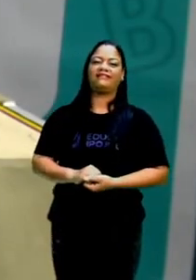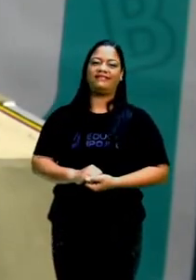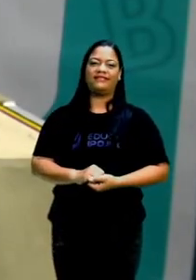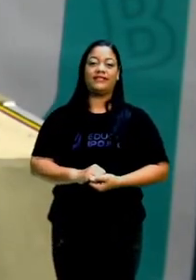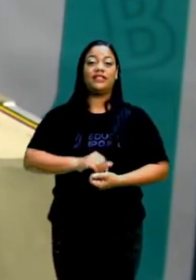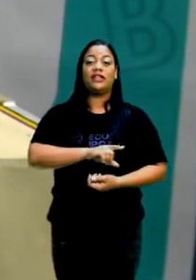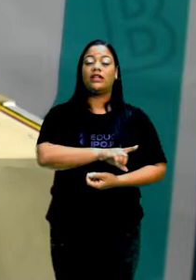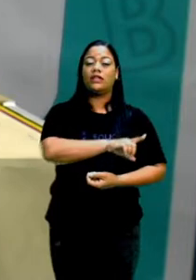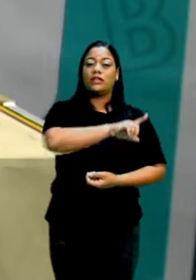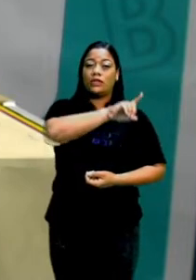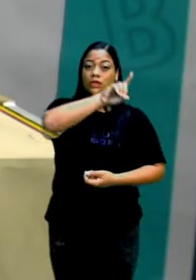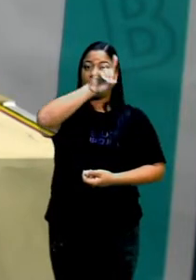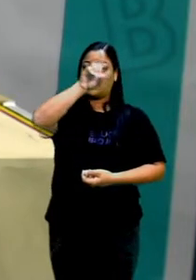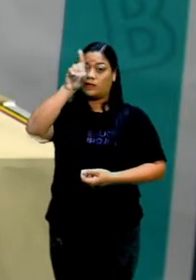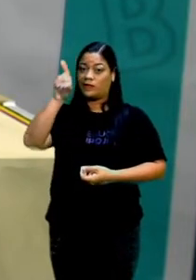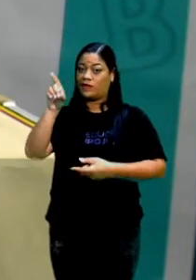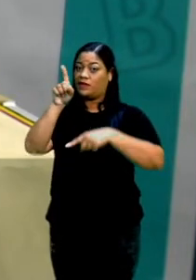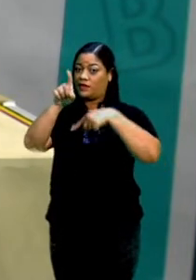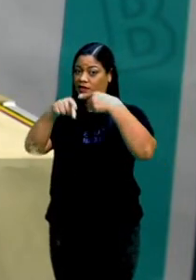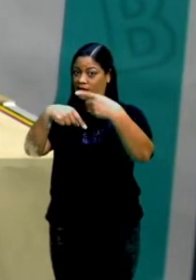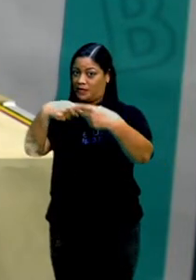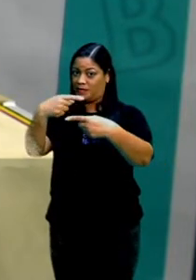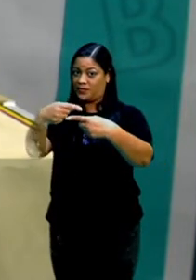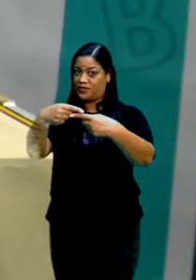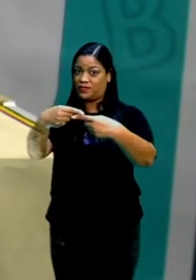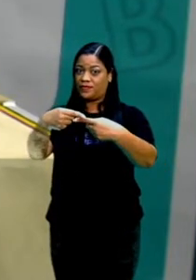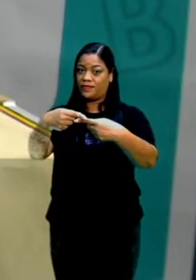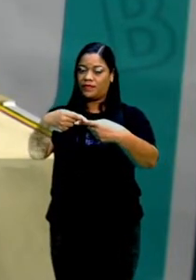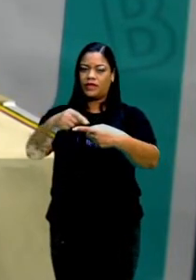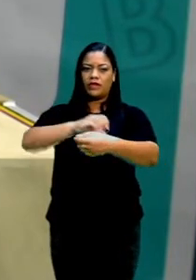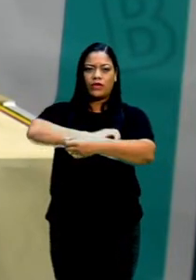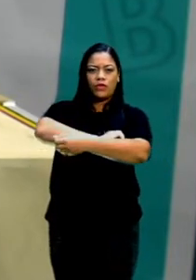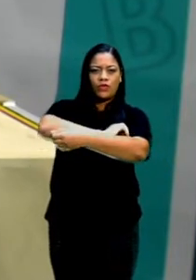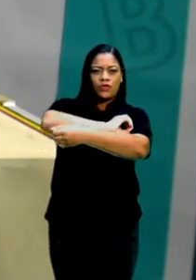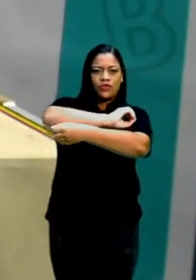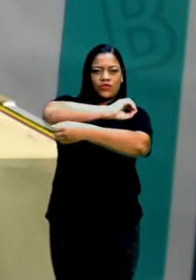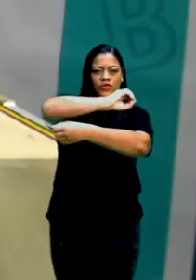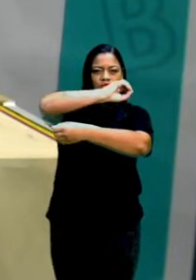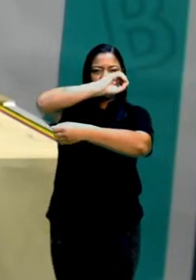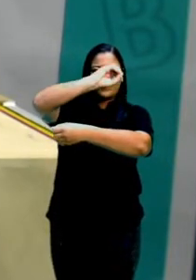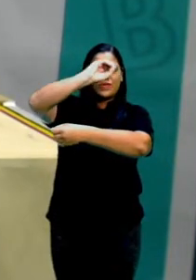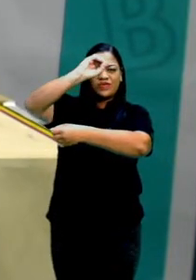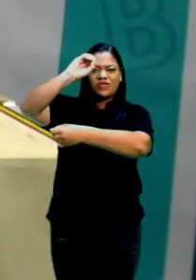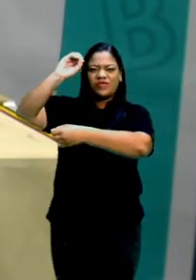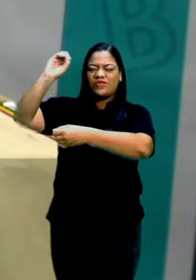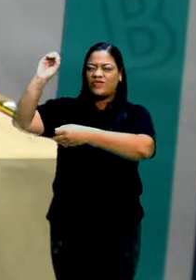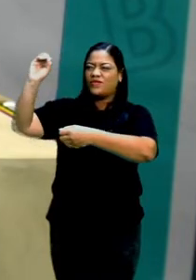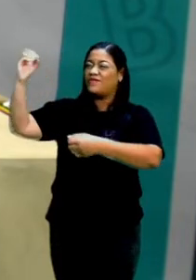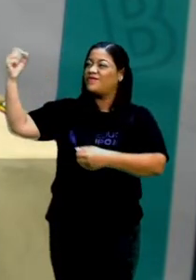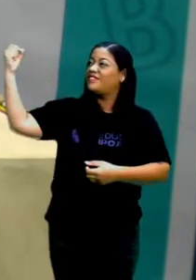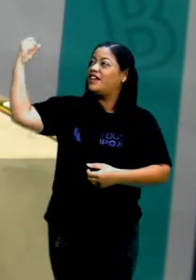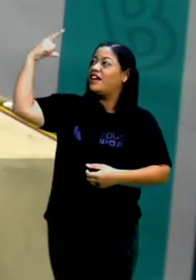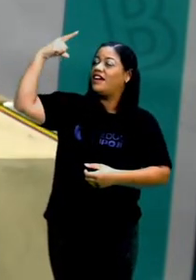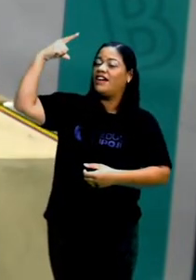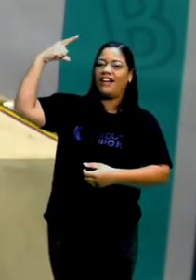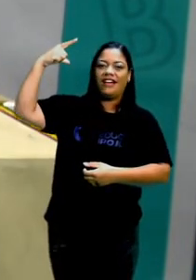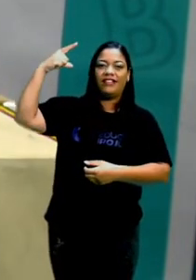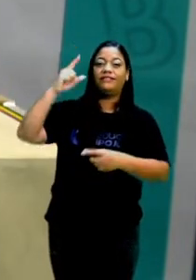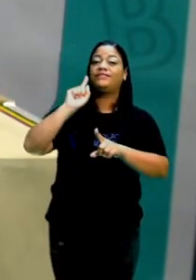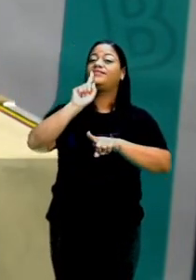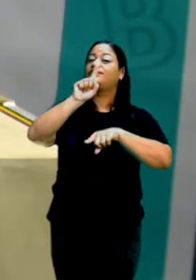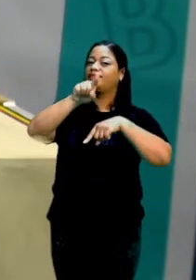No dia seguinte o sol apareceu, tão forte, muito forte. No